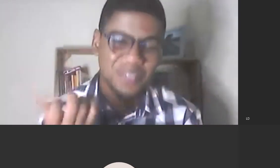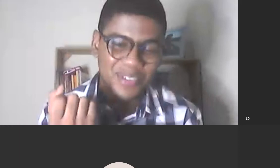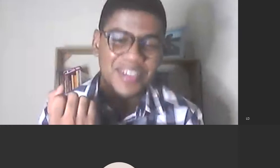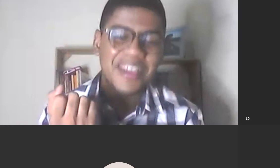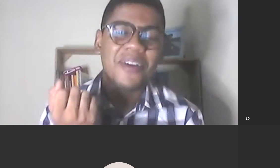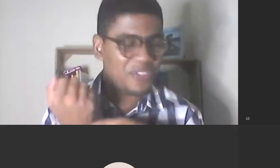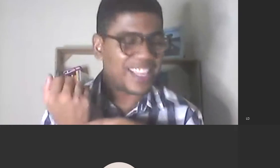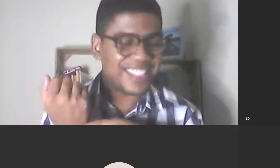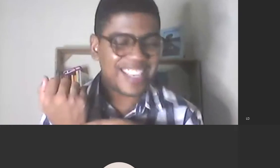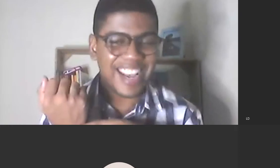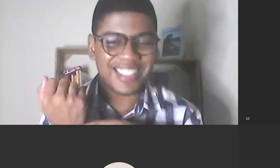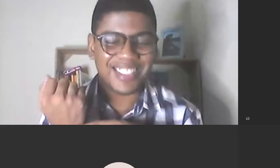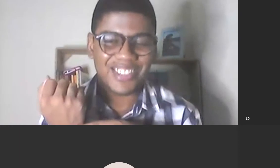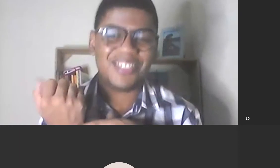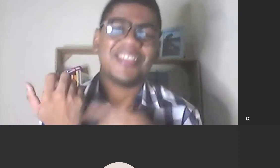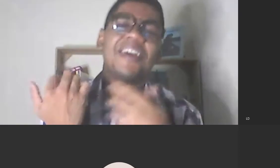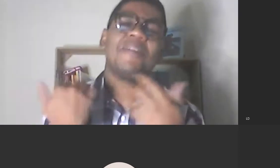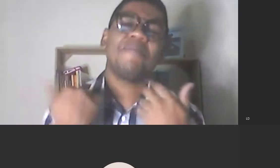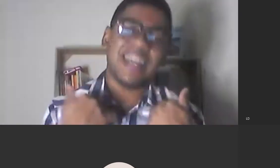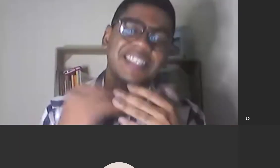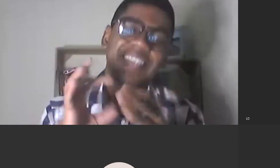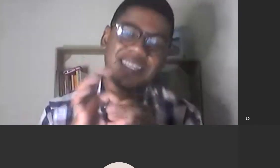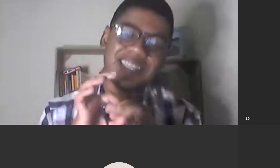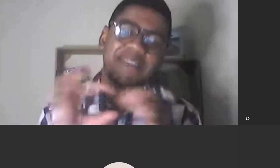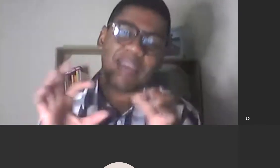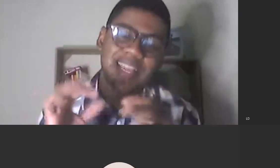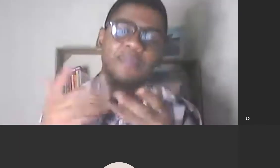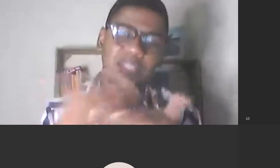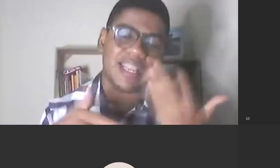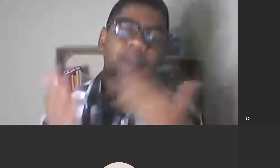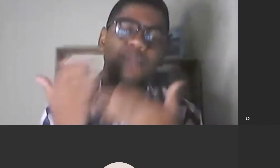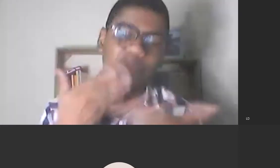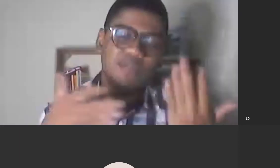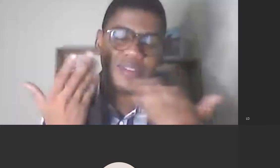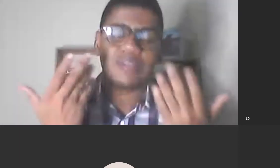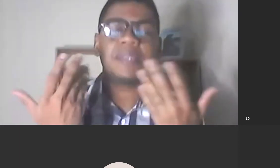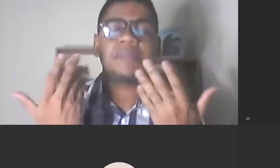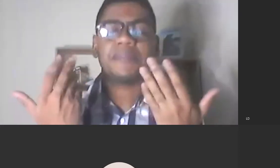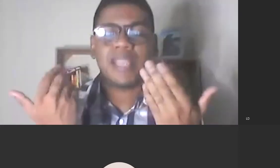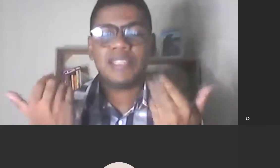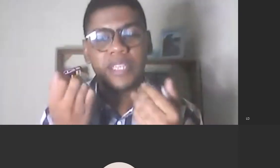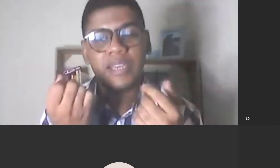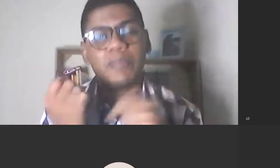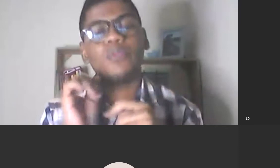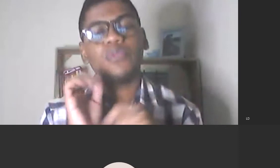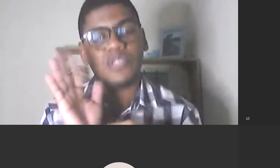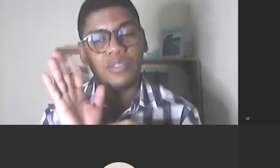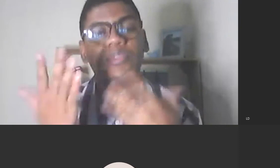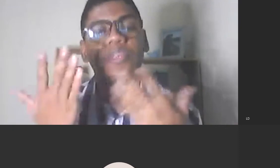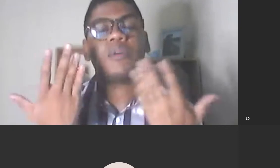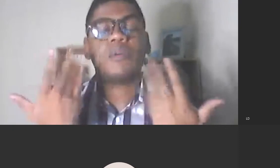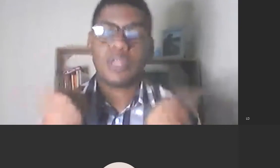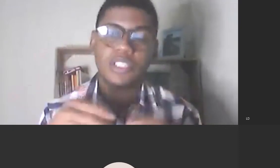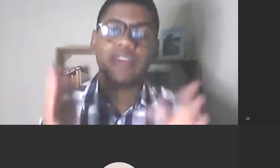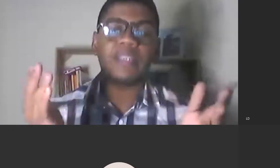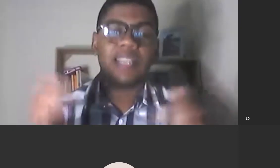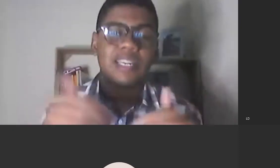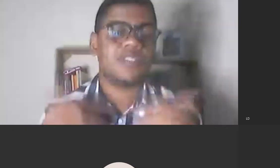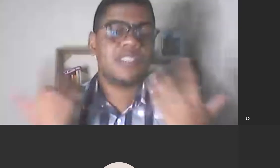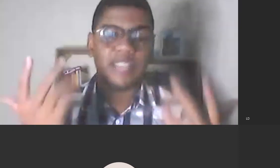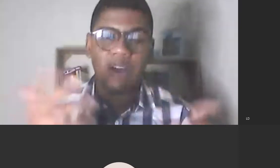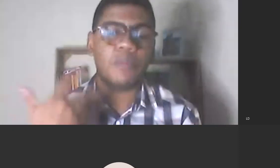são arquivos confidenciais nossos, mas a gente tem essa liberdade por estarmos nos vídeos, né? De poder produzi-los quando a